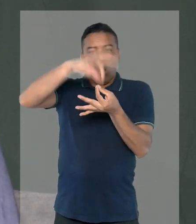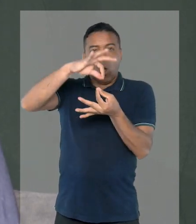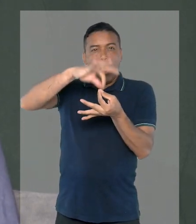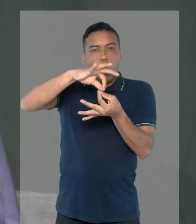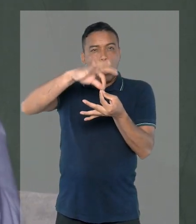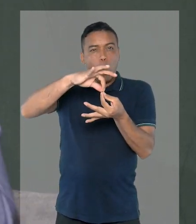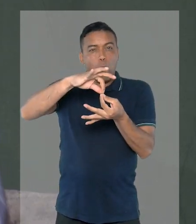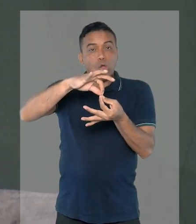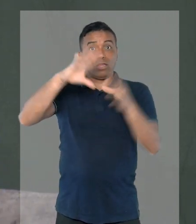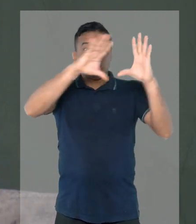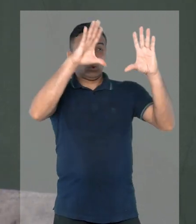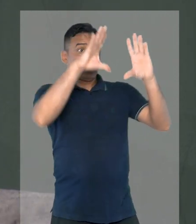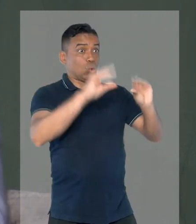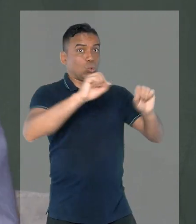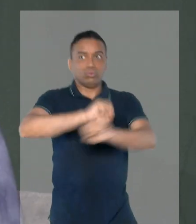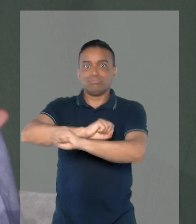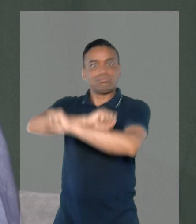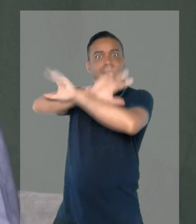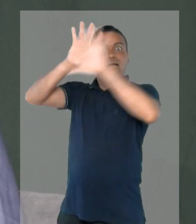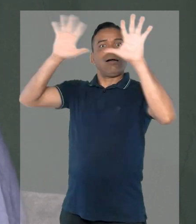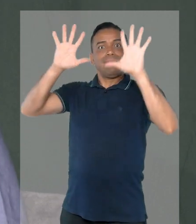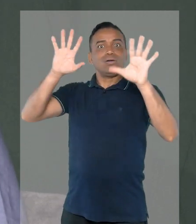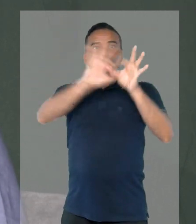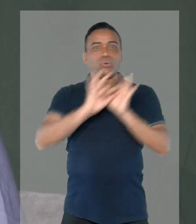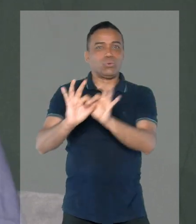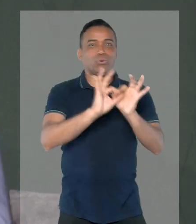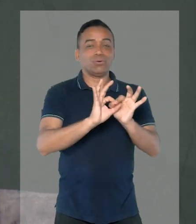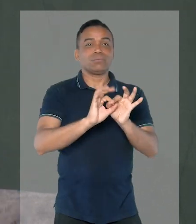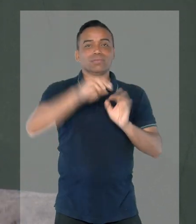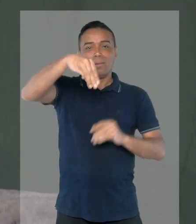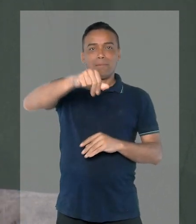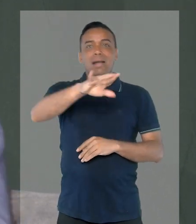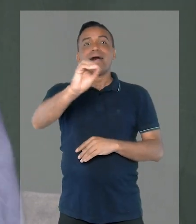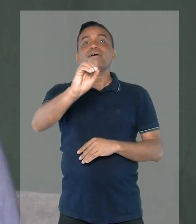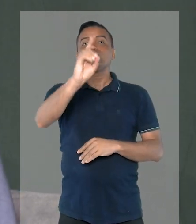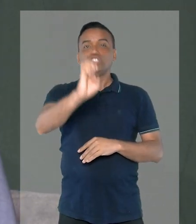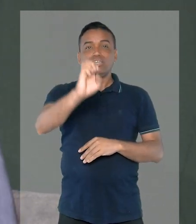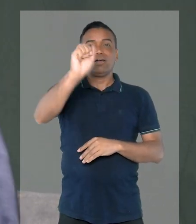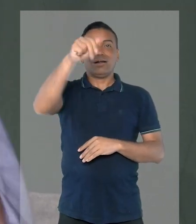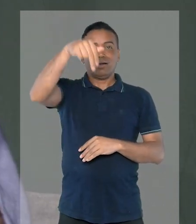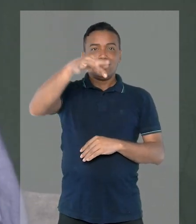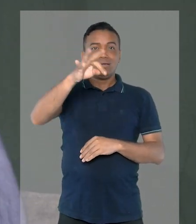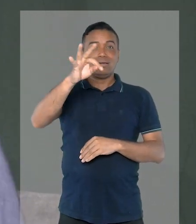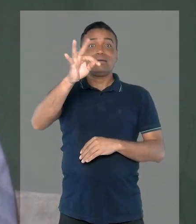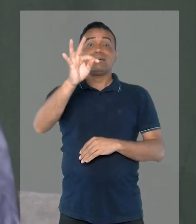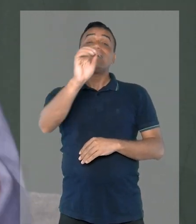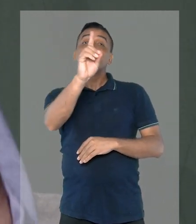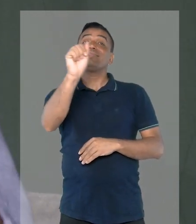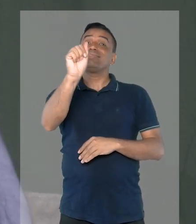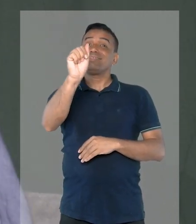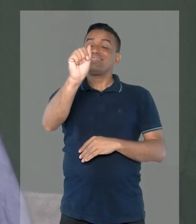zodíaco. Então ele é escuridão e rutilância ao mesmo tempo. O Mário de Andrade continua isso. O Mário fala: eu sou 300,